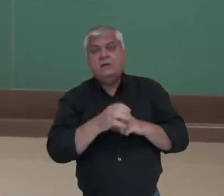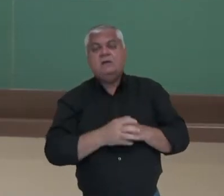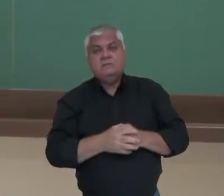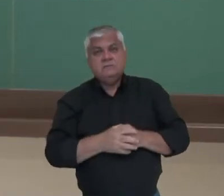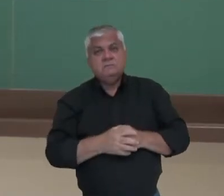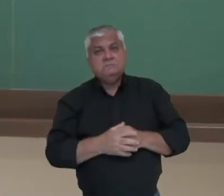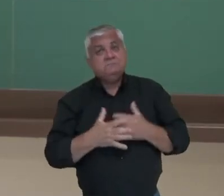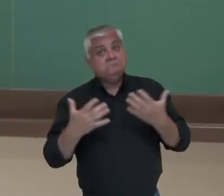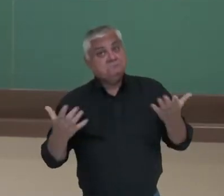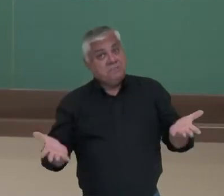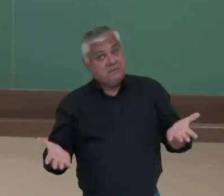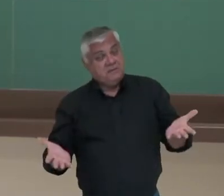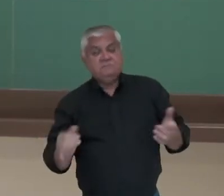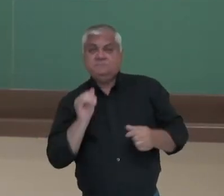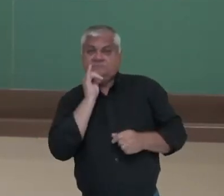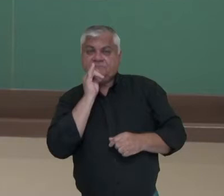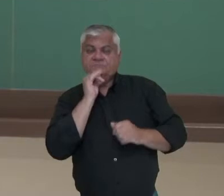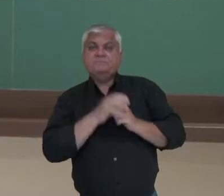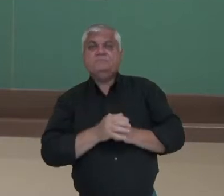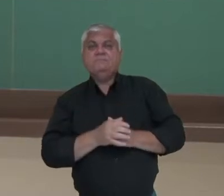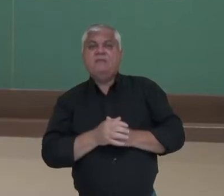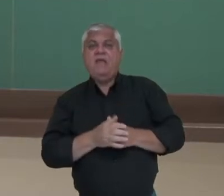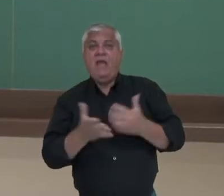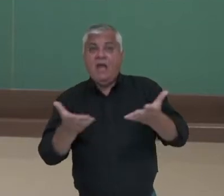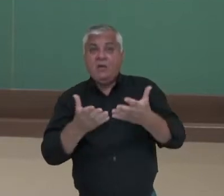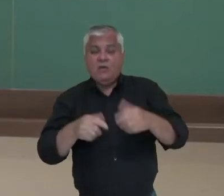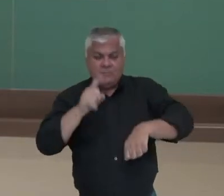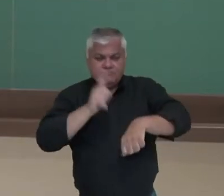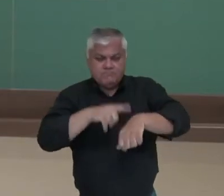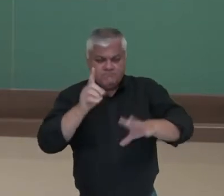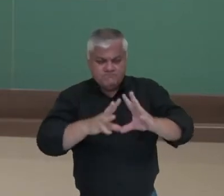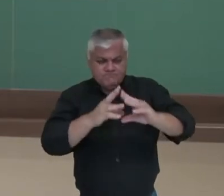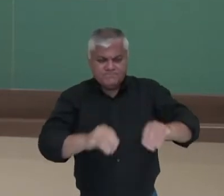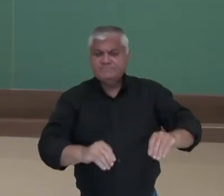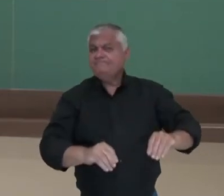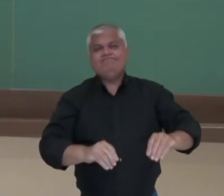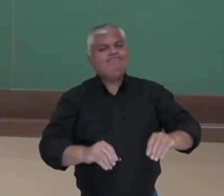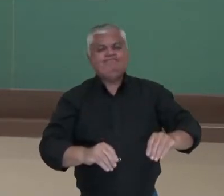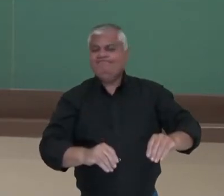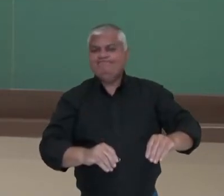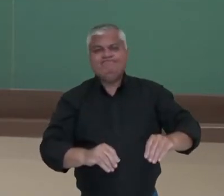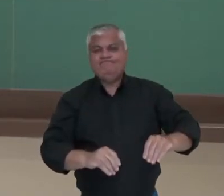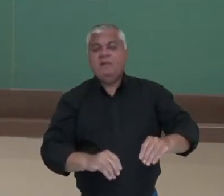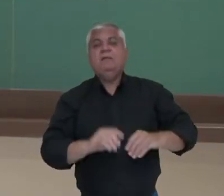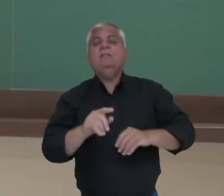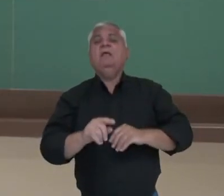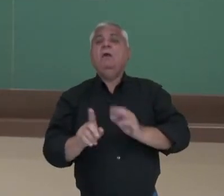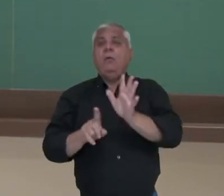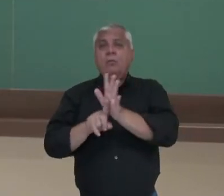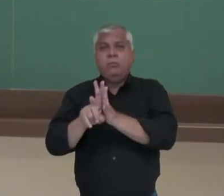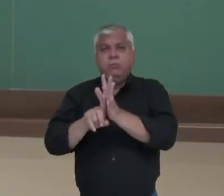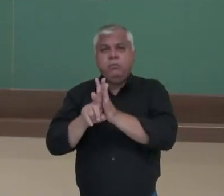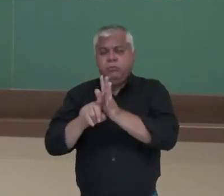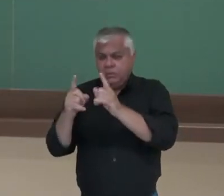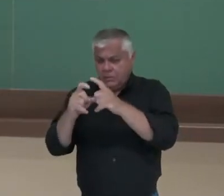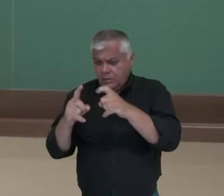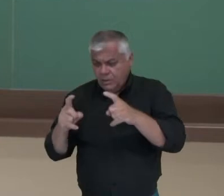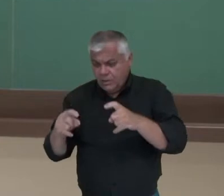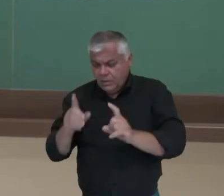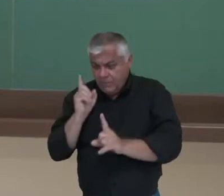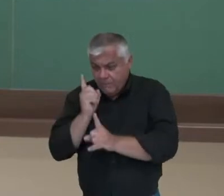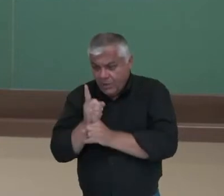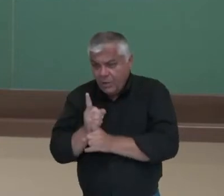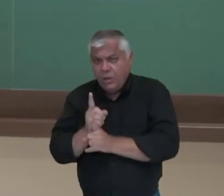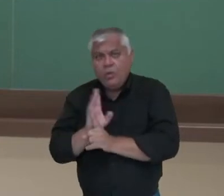nós formos considerar o aqui e o agora, não, ele não se decompõe, né? E a partir dessa descoberta, olha que descoberta interessantíssima,